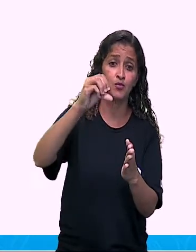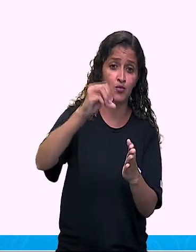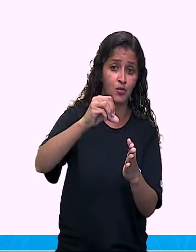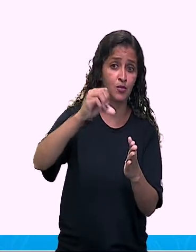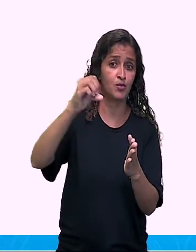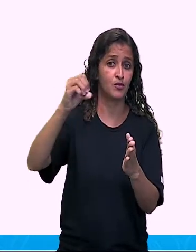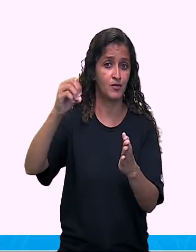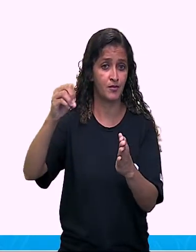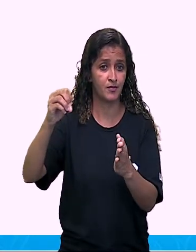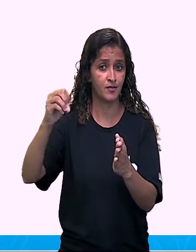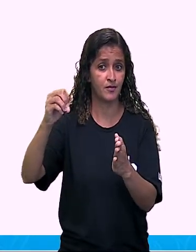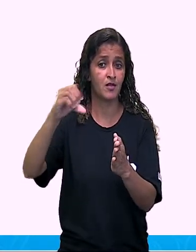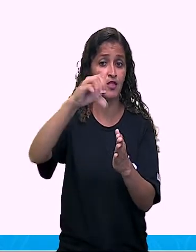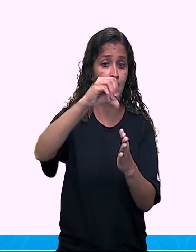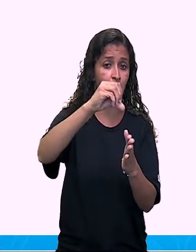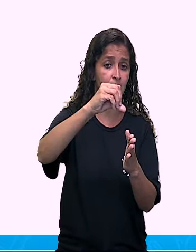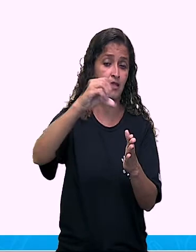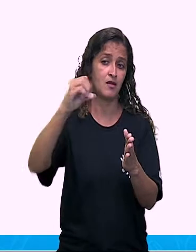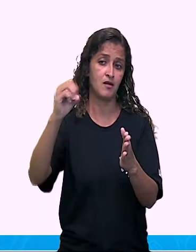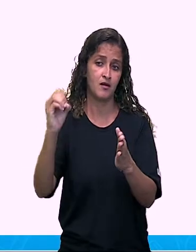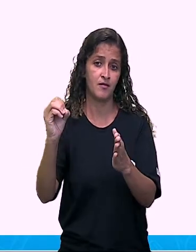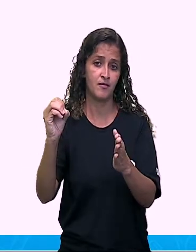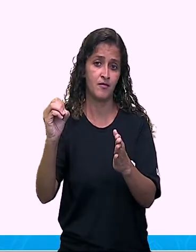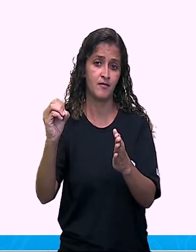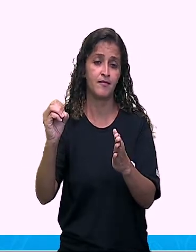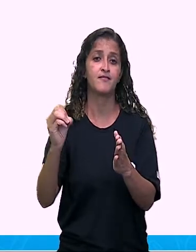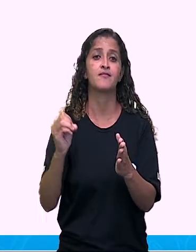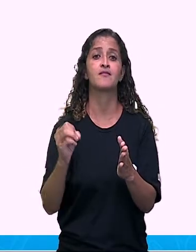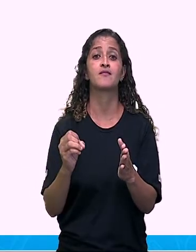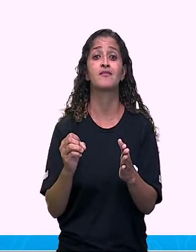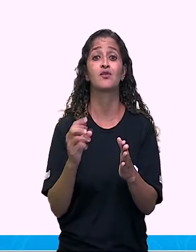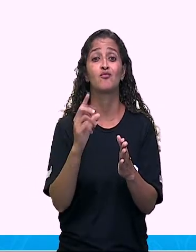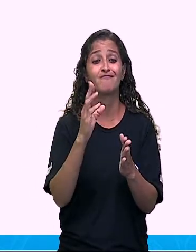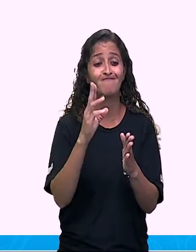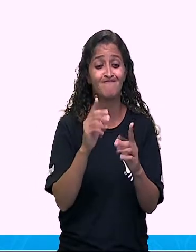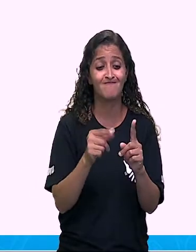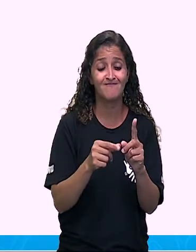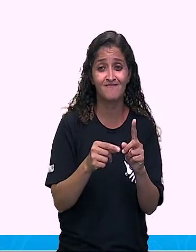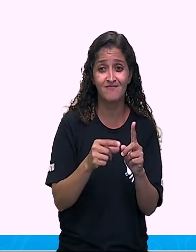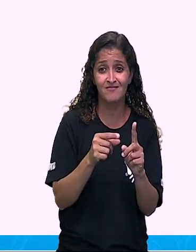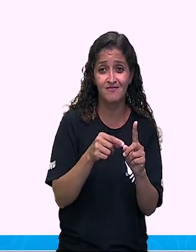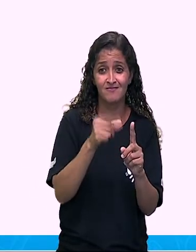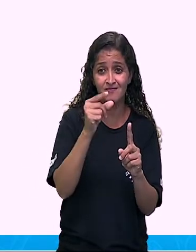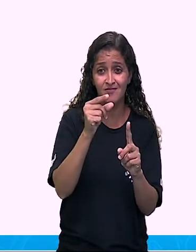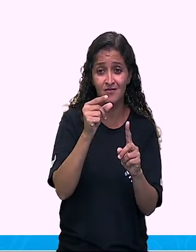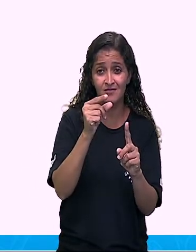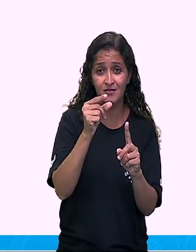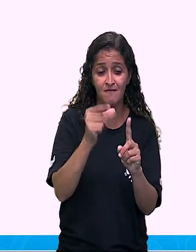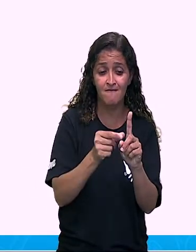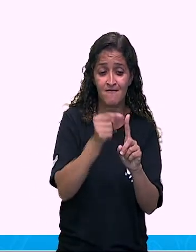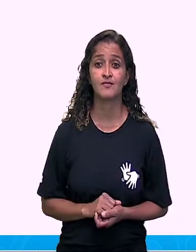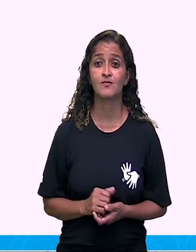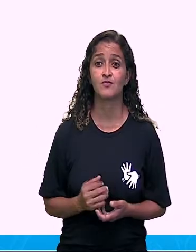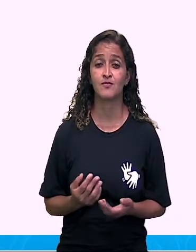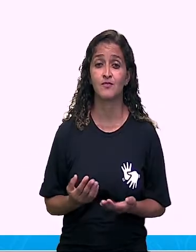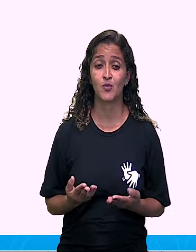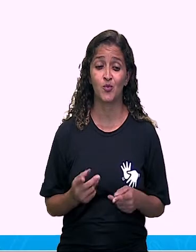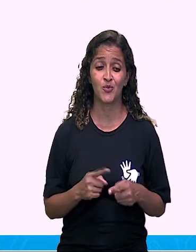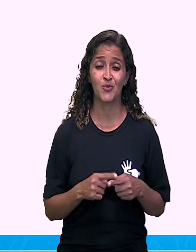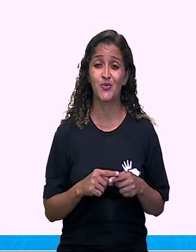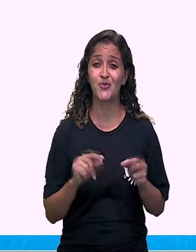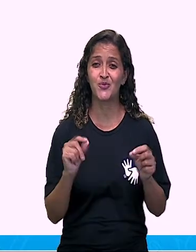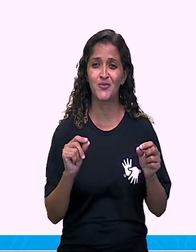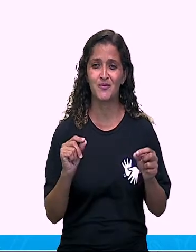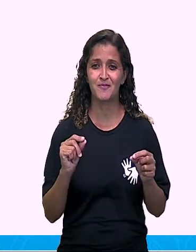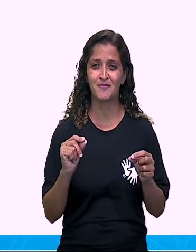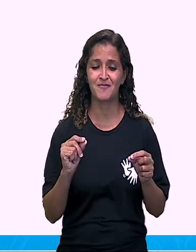dezenas, nós chamamos de 90. 90 unidades dentro de 9 barrinhas, porque elas